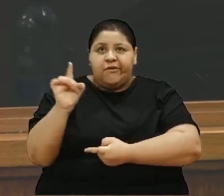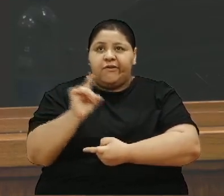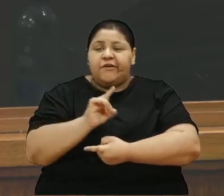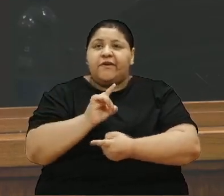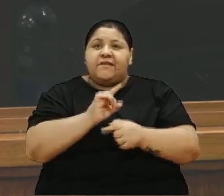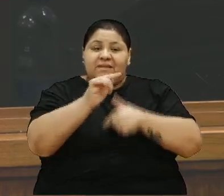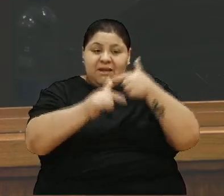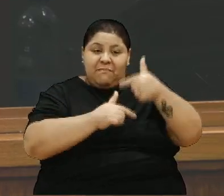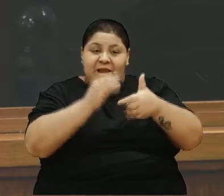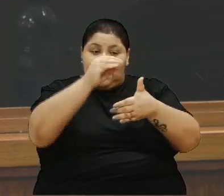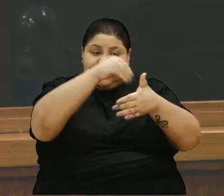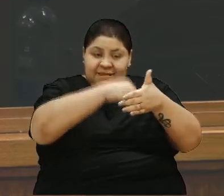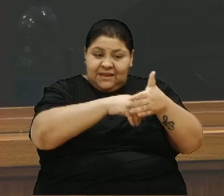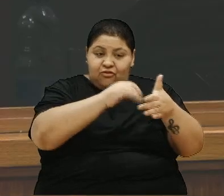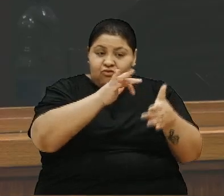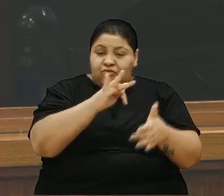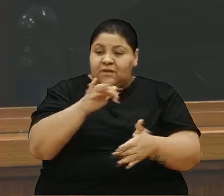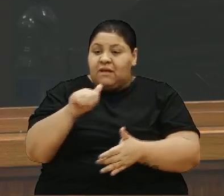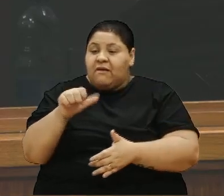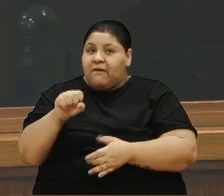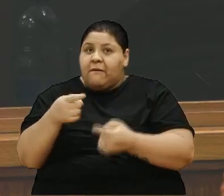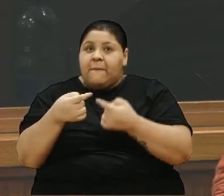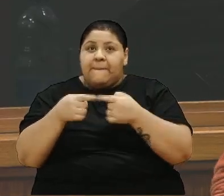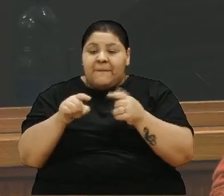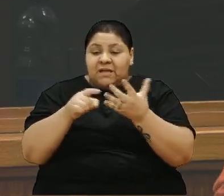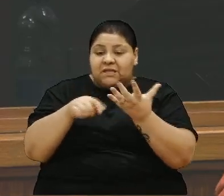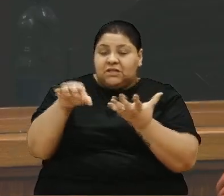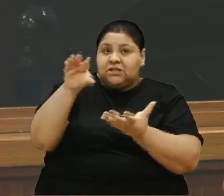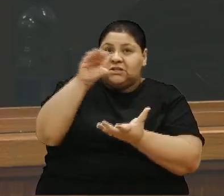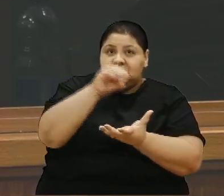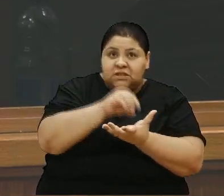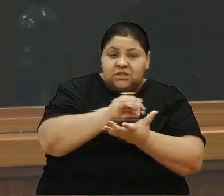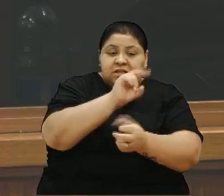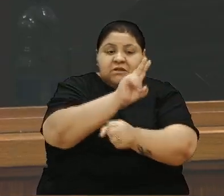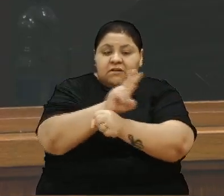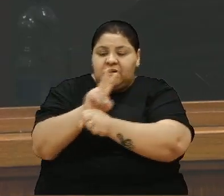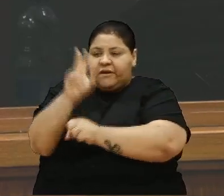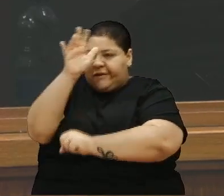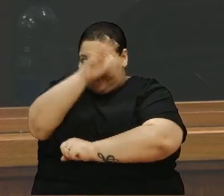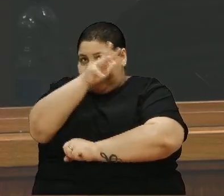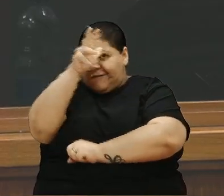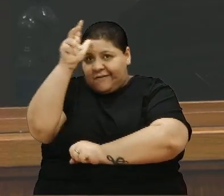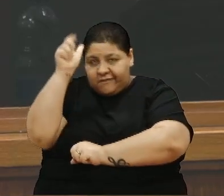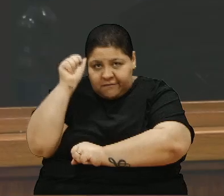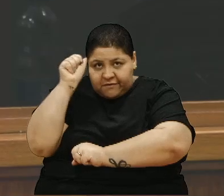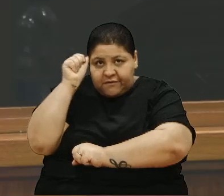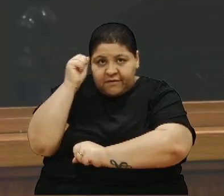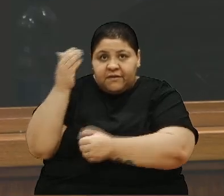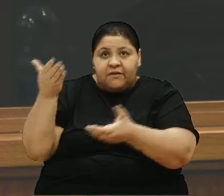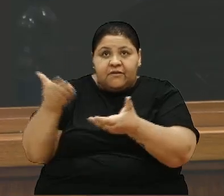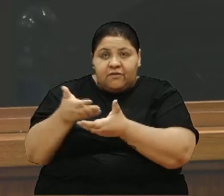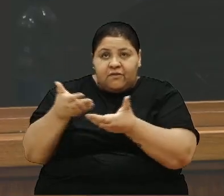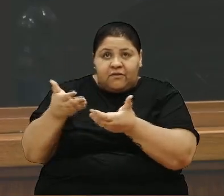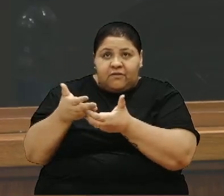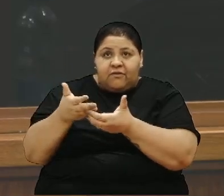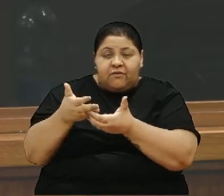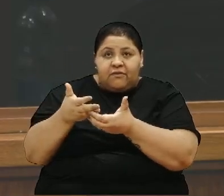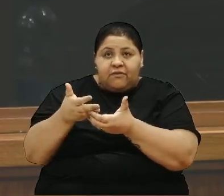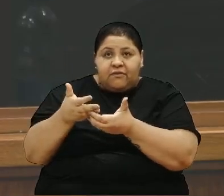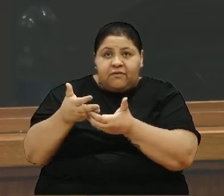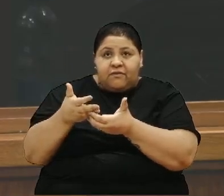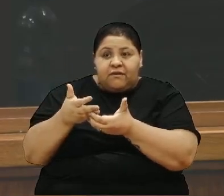FAS, mas também a Codeca e a Guarda Municipal, e que estão recolhendo